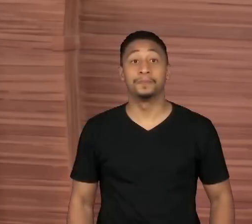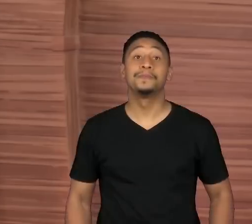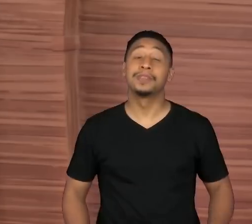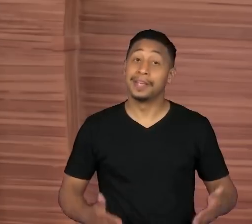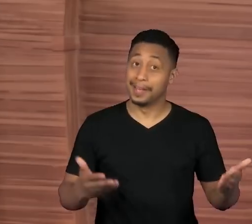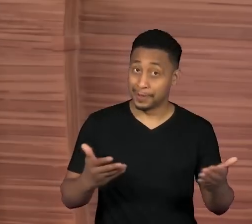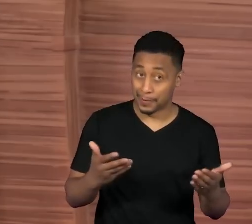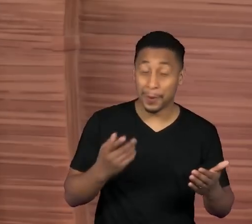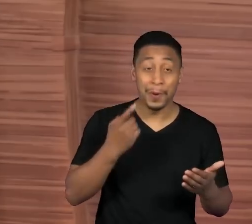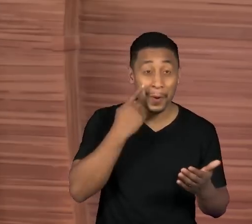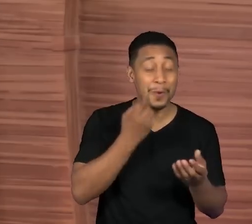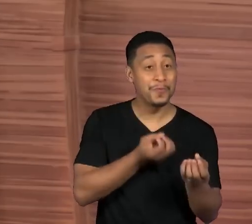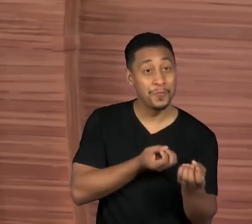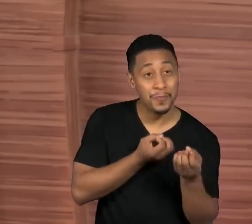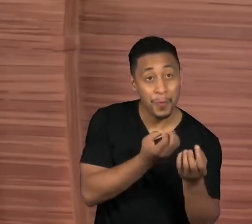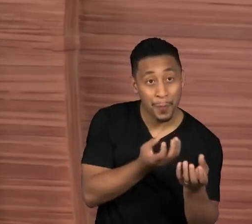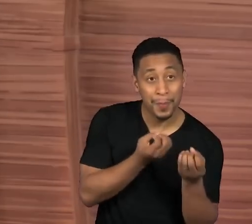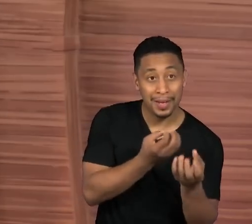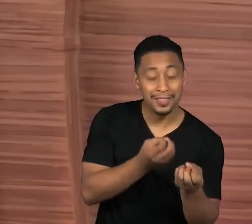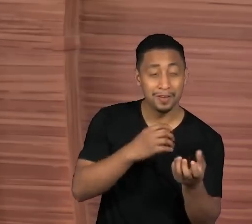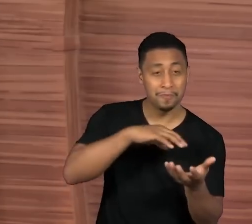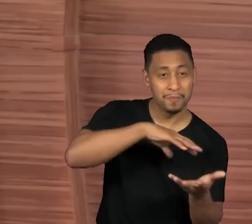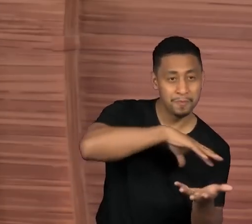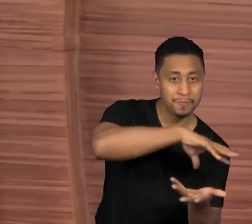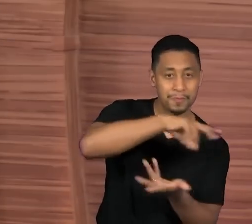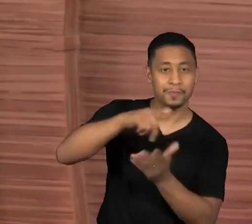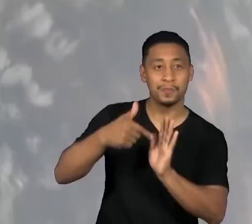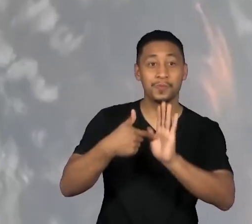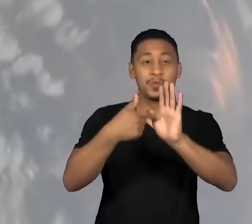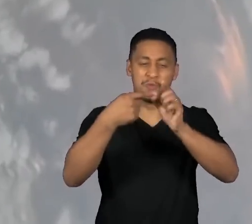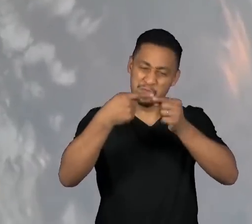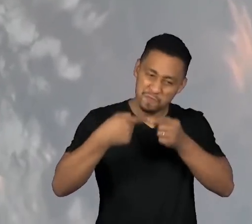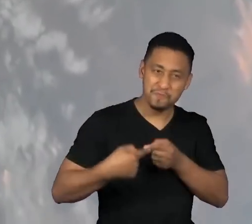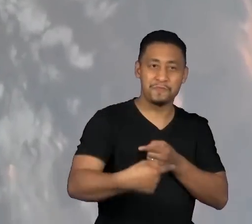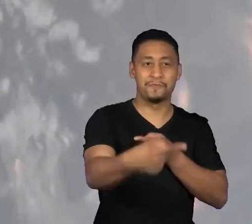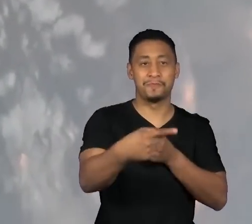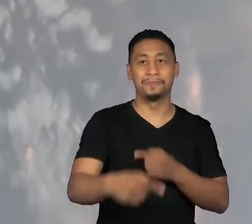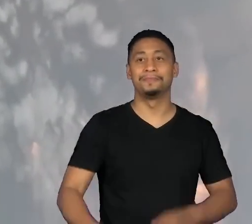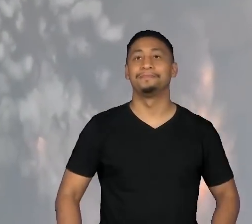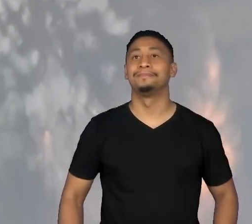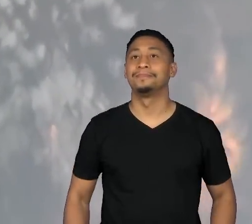Agora, vamos às notícias socioambientais que marcaram a semana.